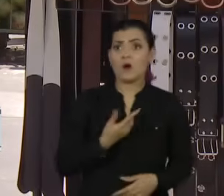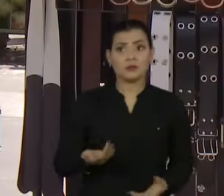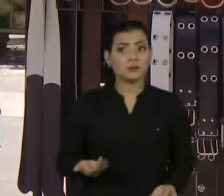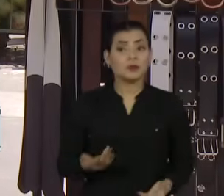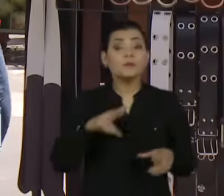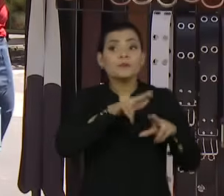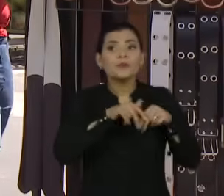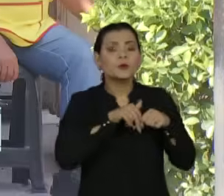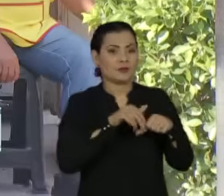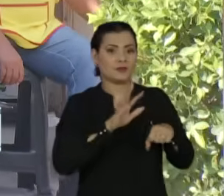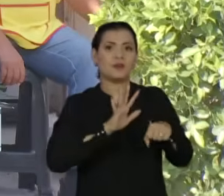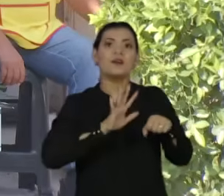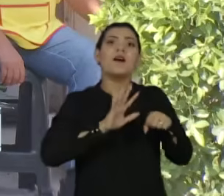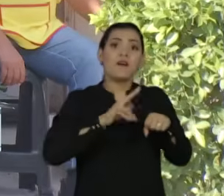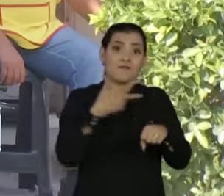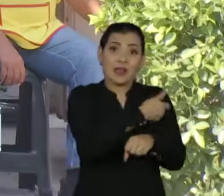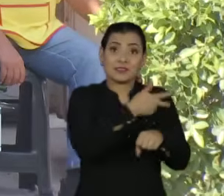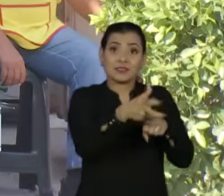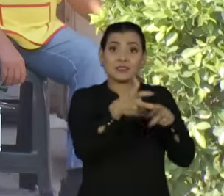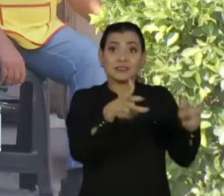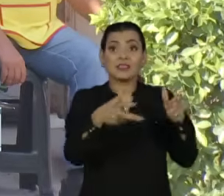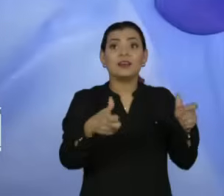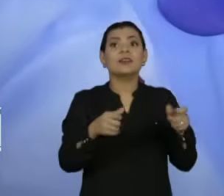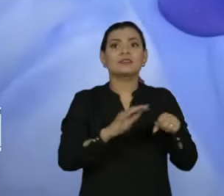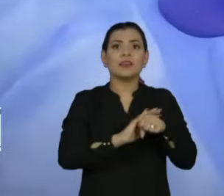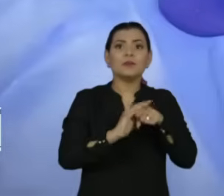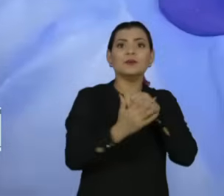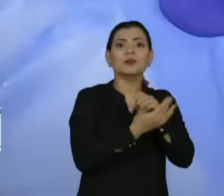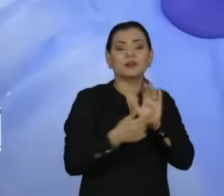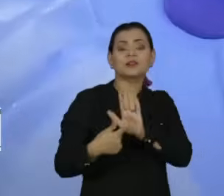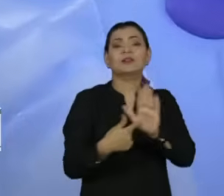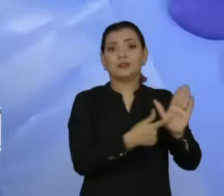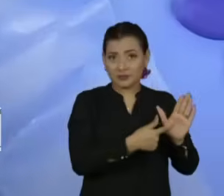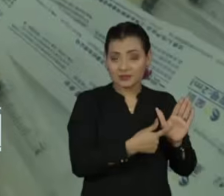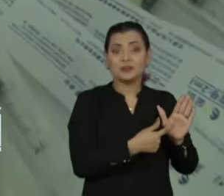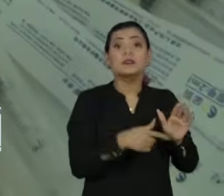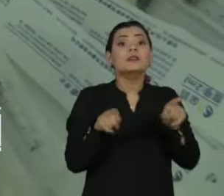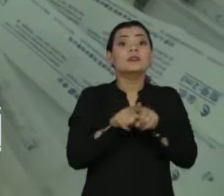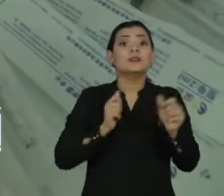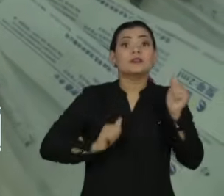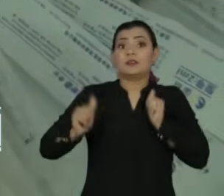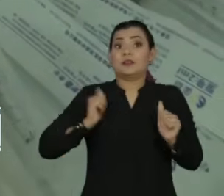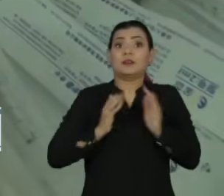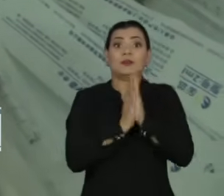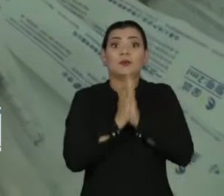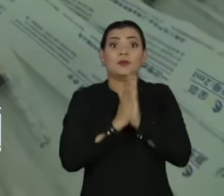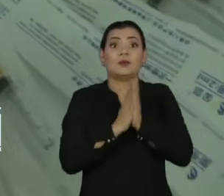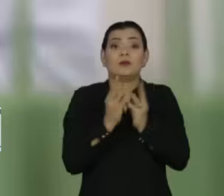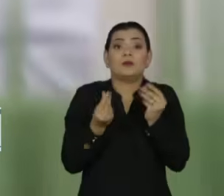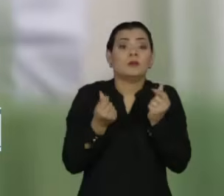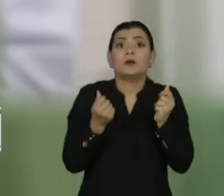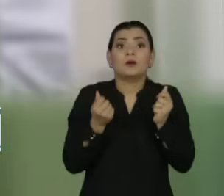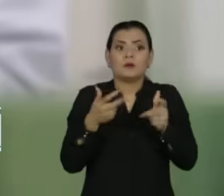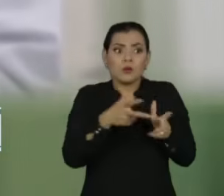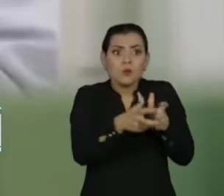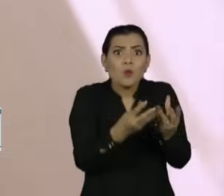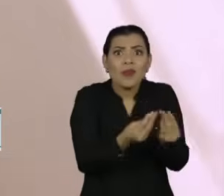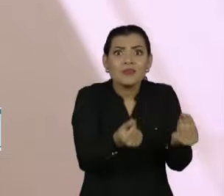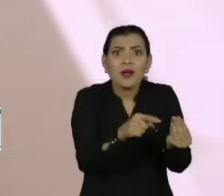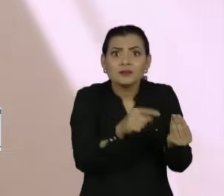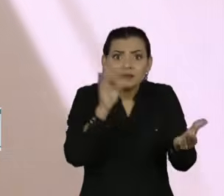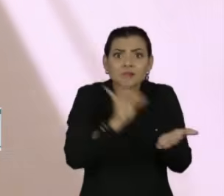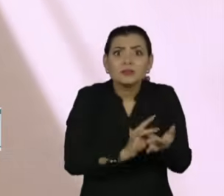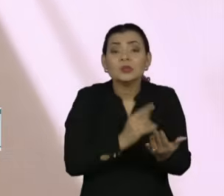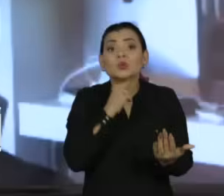contra a Covid-19 é muito aguardada pela população, mas a falta de informação quanto à eficácia dos imunizantes gera dúvidas